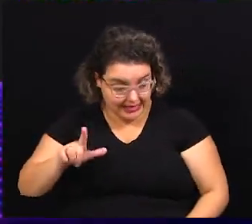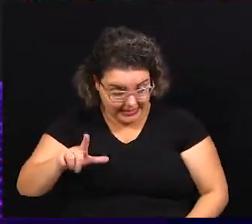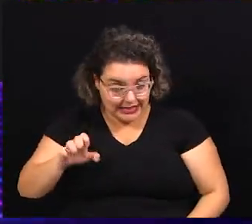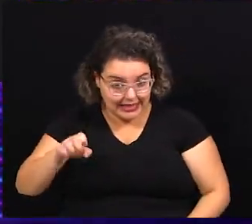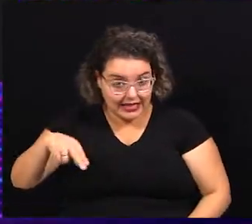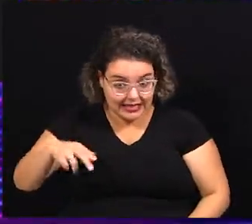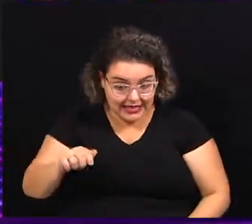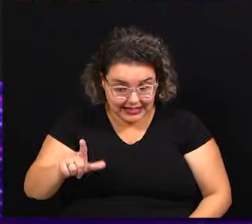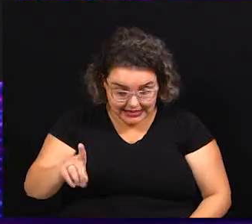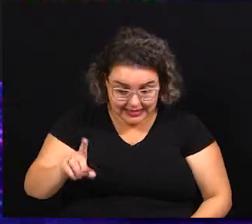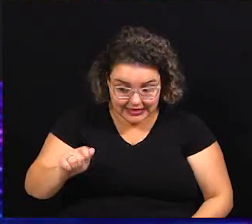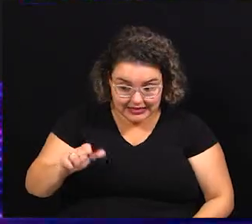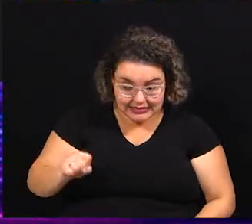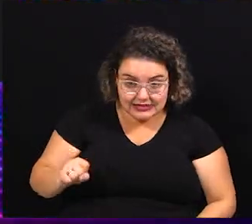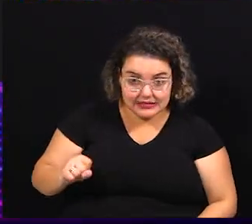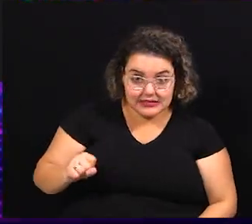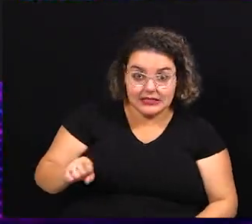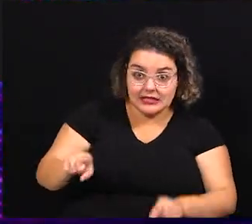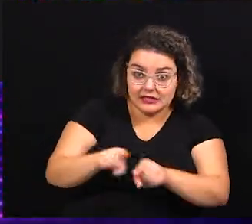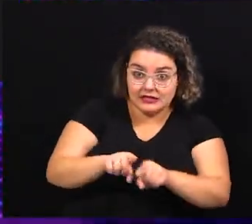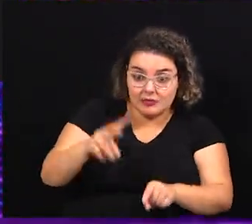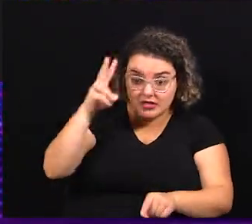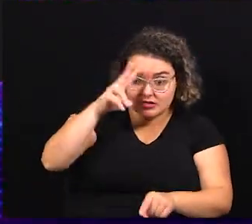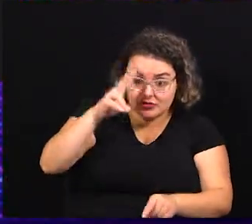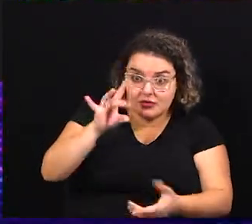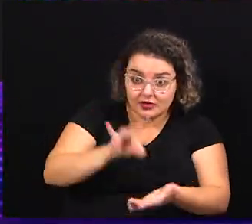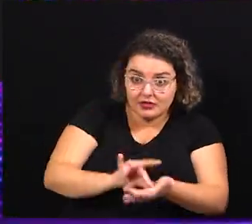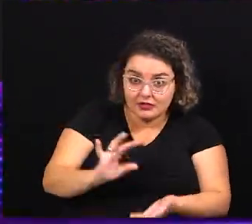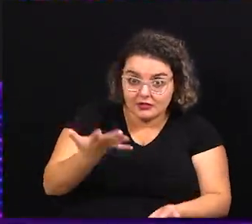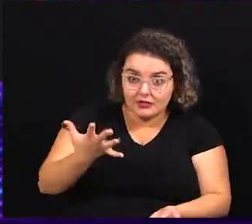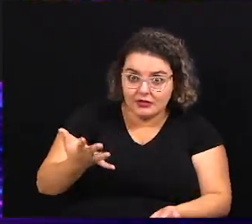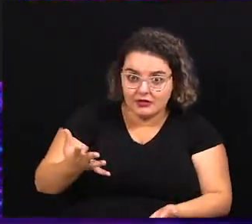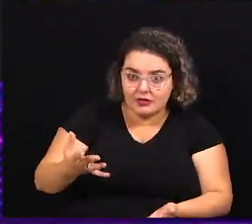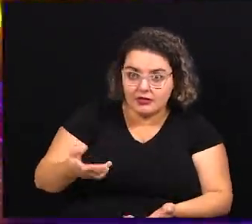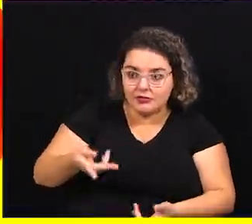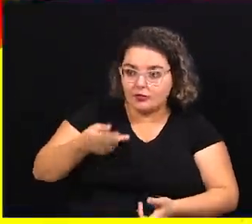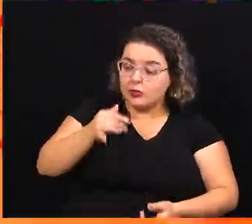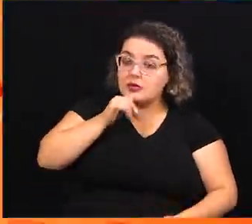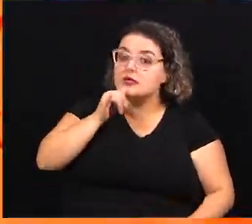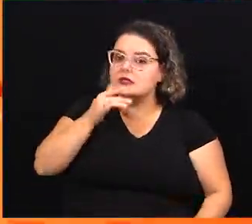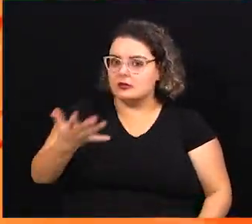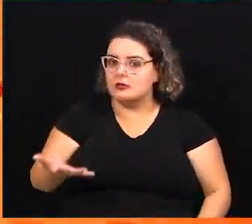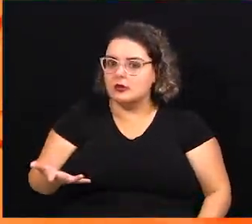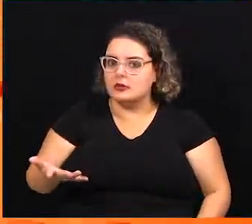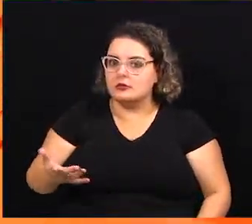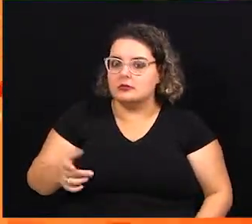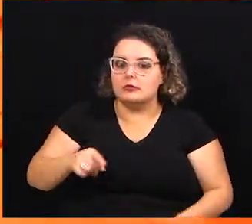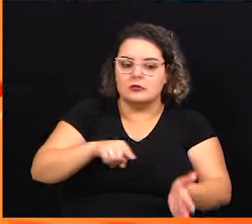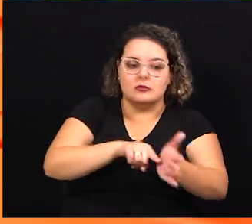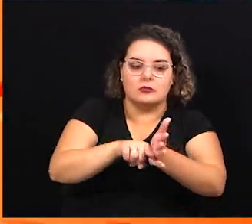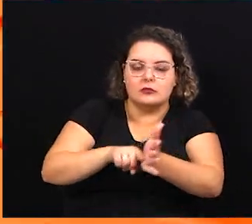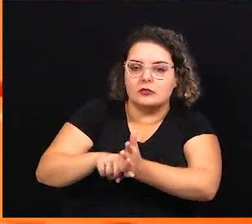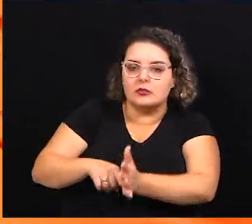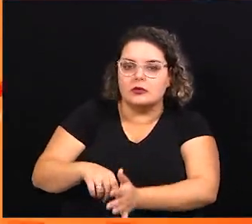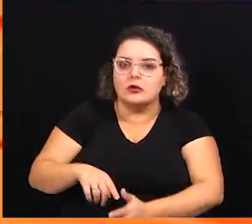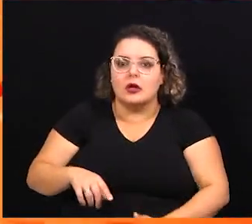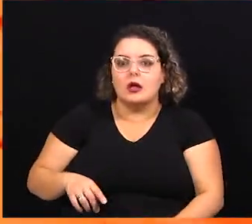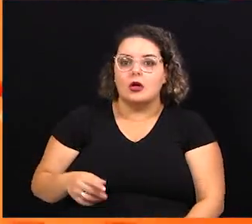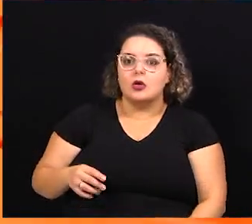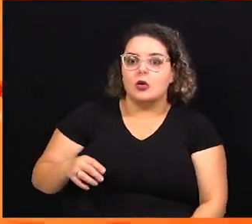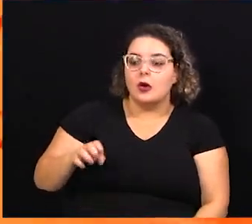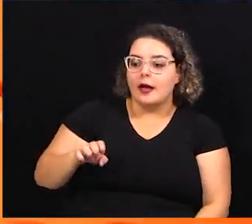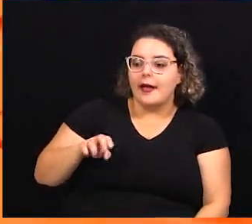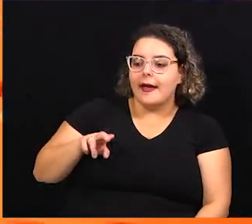fazia lendas se cruzarem. Imagina, eu pesquisar, exemplo, tá? Não vou dar spoiler, mas, por exemplo, eu pesquiso a lenda do Eldorado, que tem